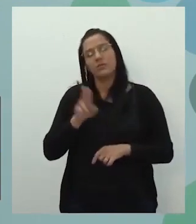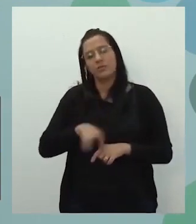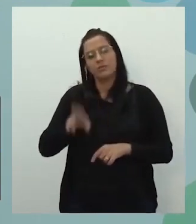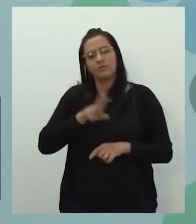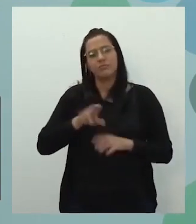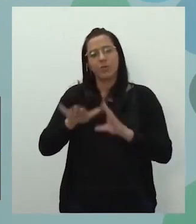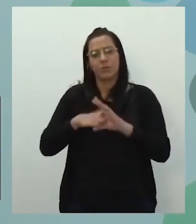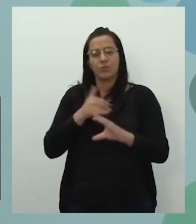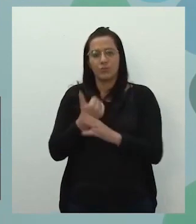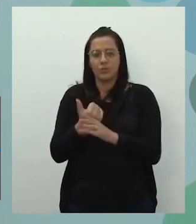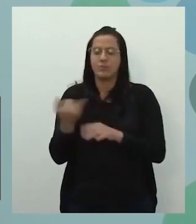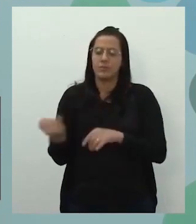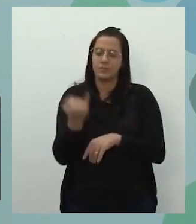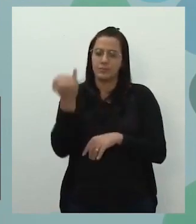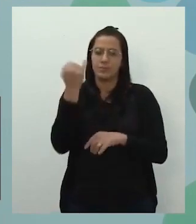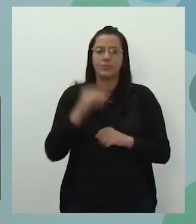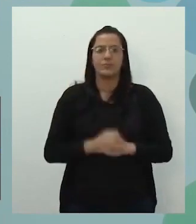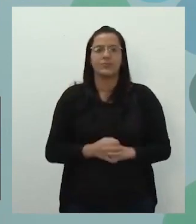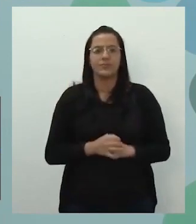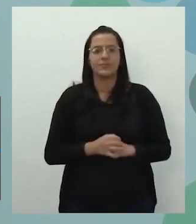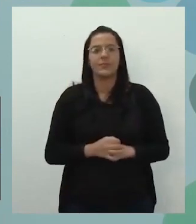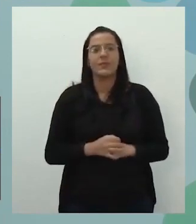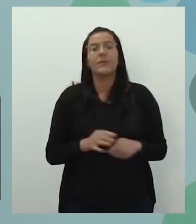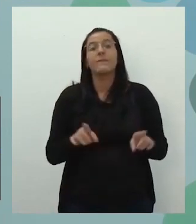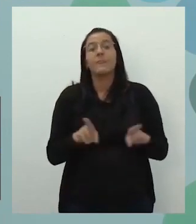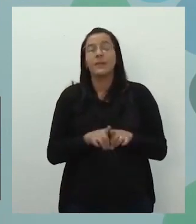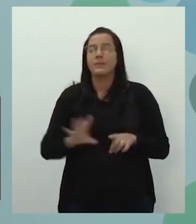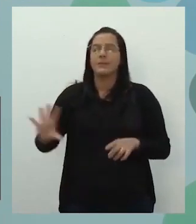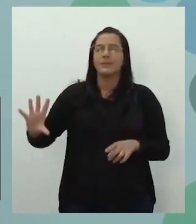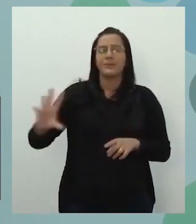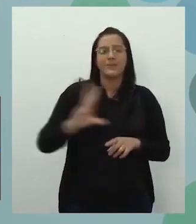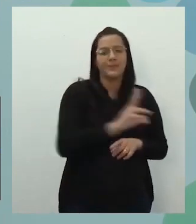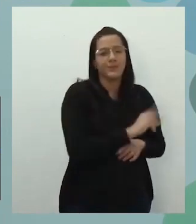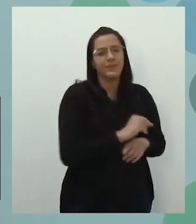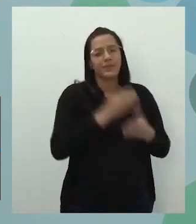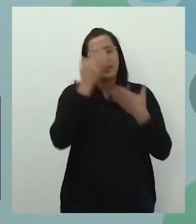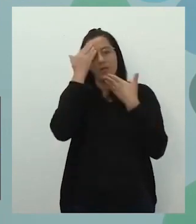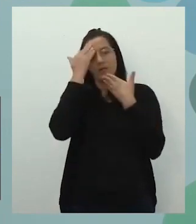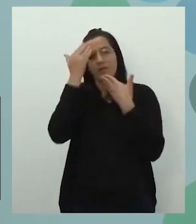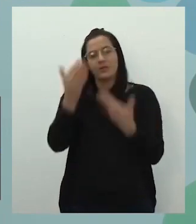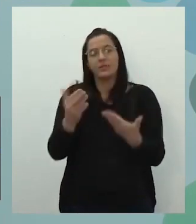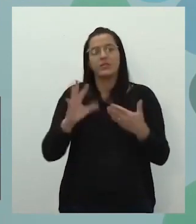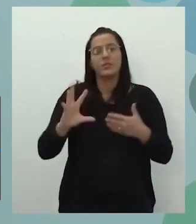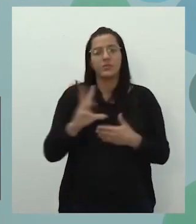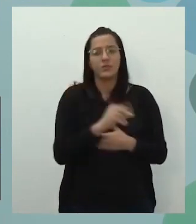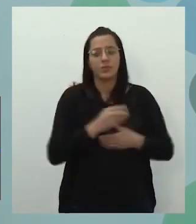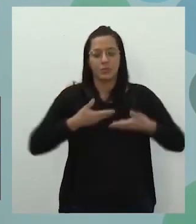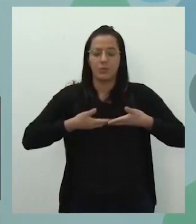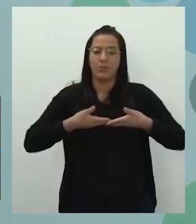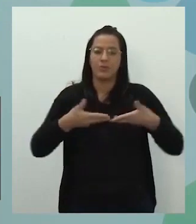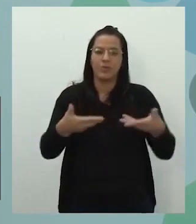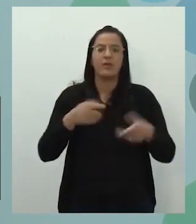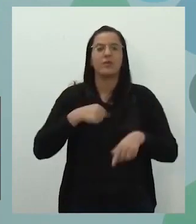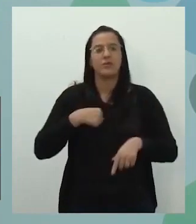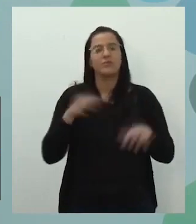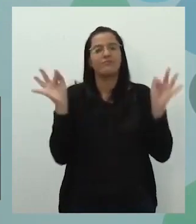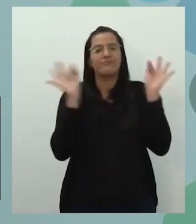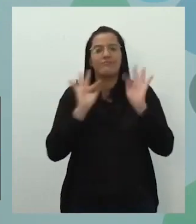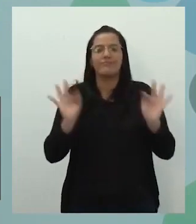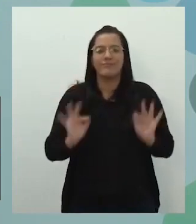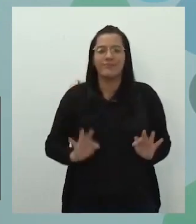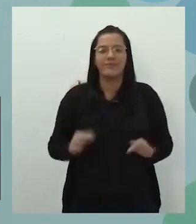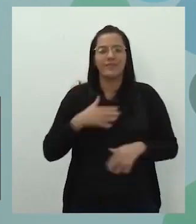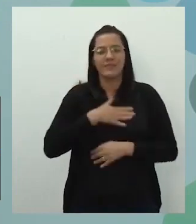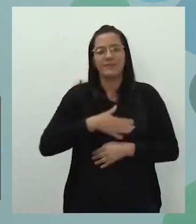O que mais? Eu quero agradecer, em geral, que foi uma participação muito boa. Eu fiquei muito feliz pelo convite, né, de estar participando